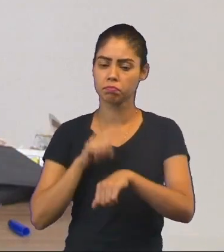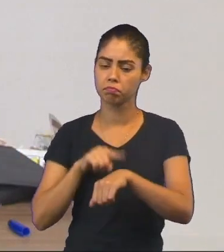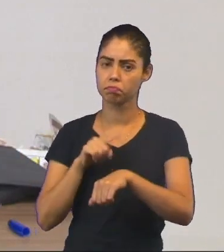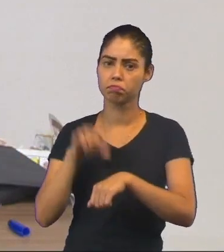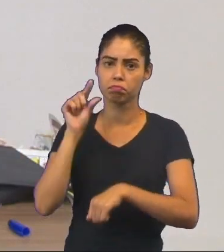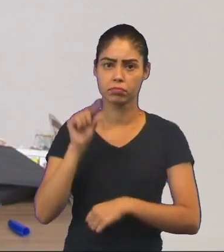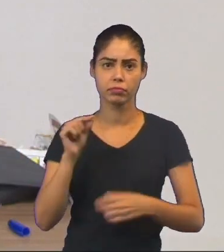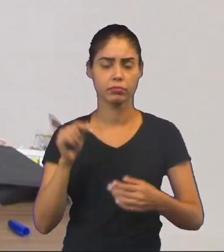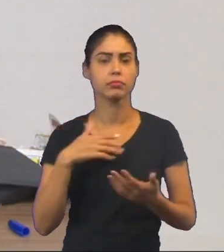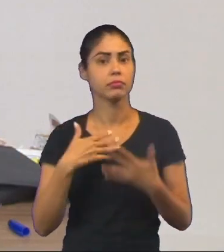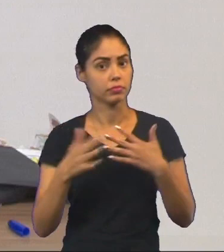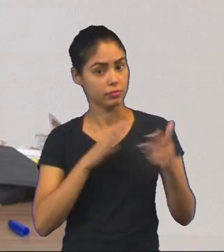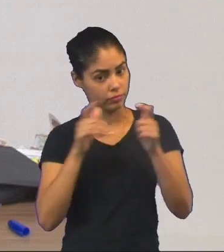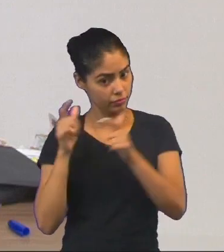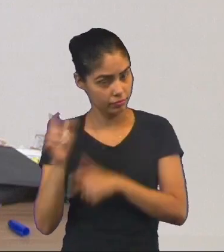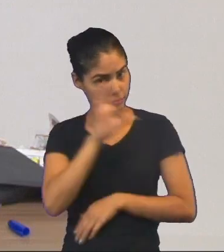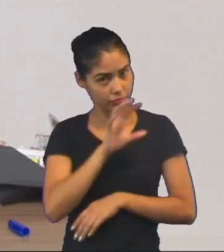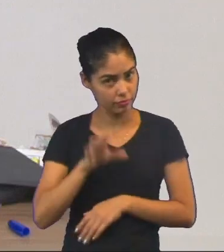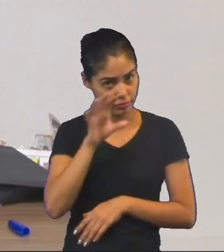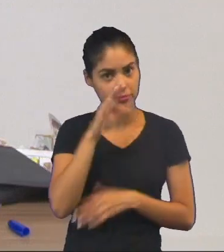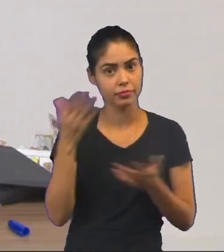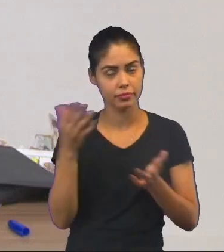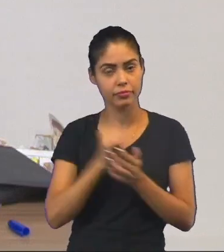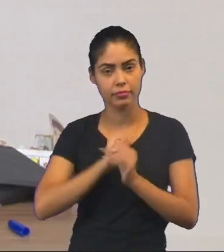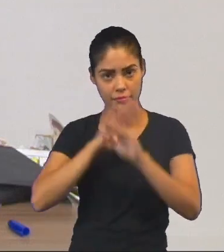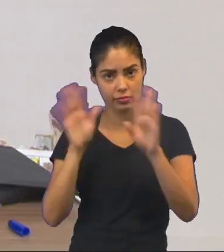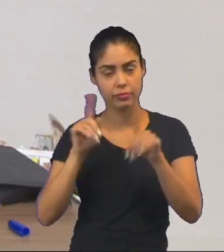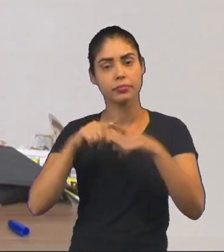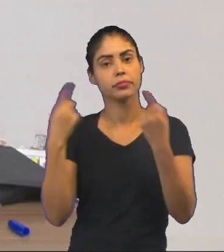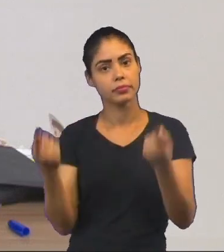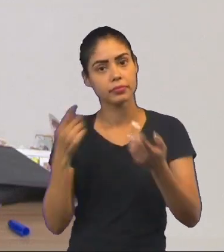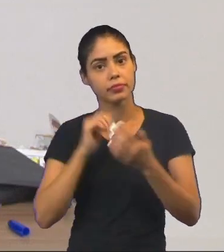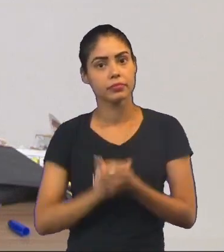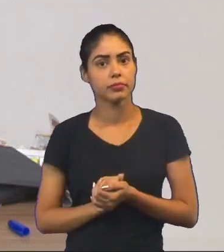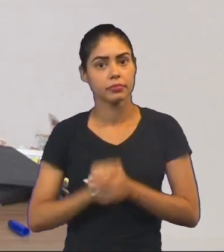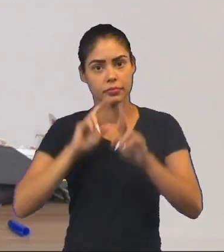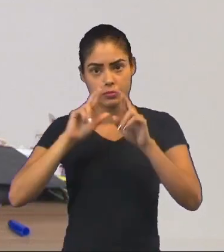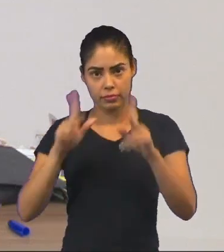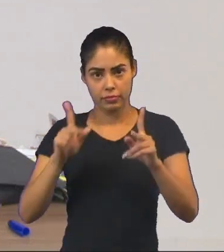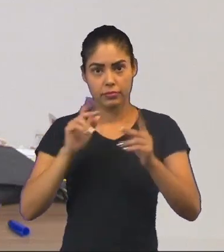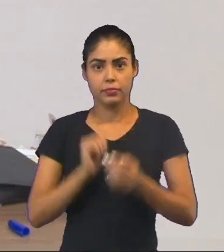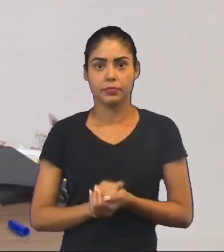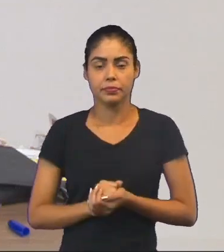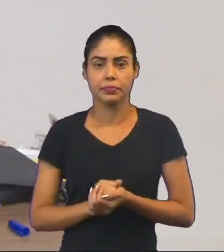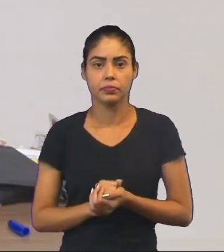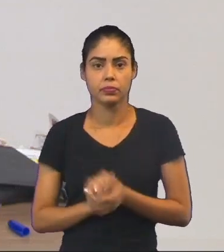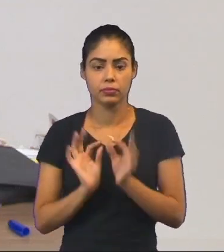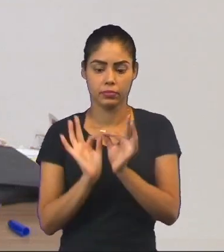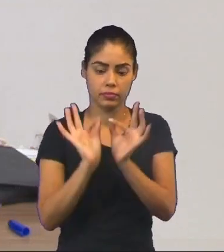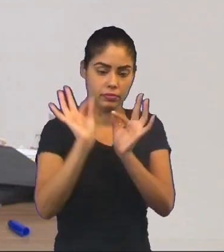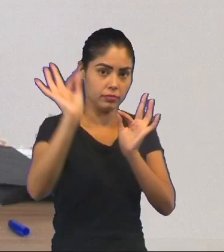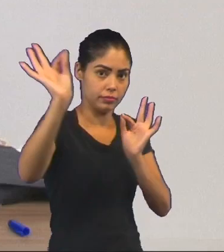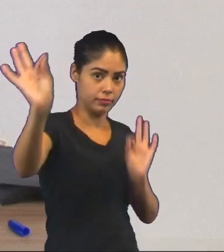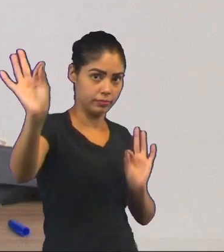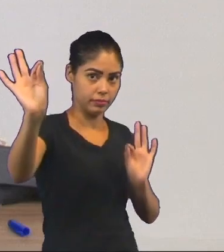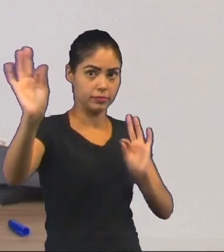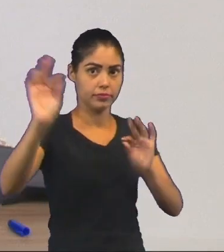minutos. Dependendo da região, é claro, né? Mas que a diferença em percurso